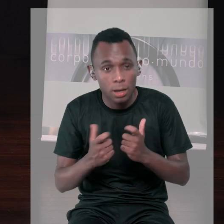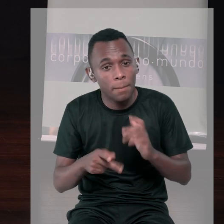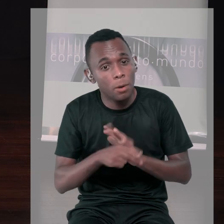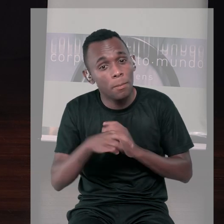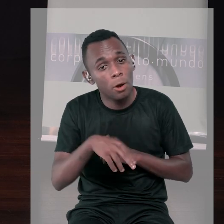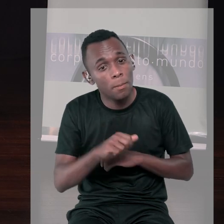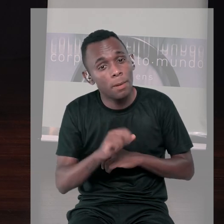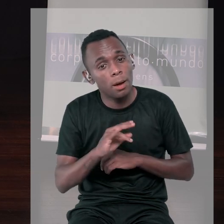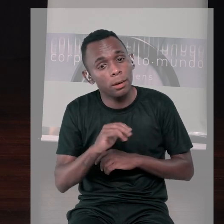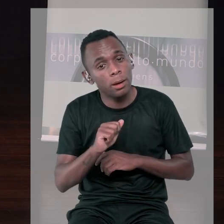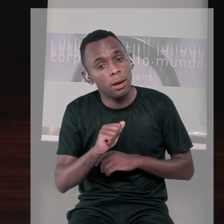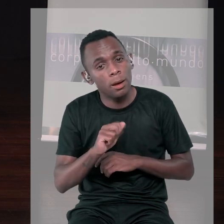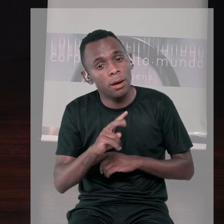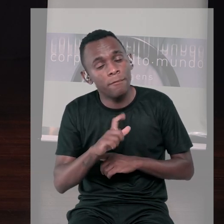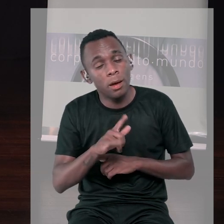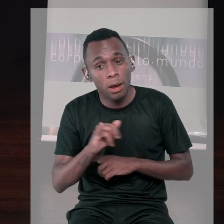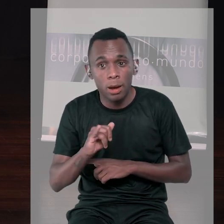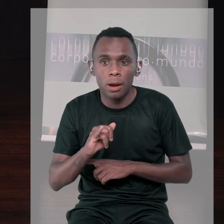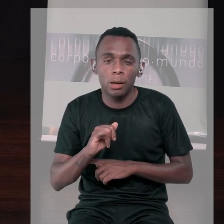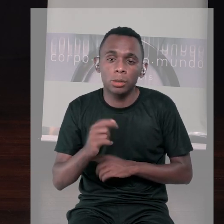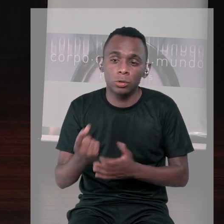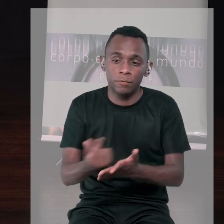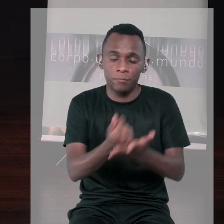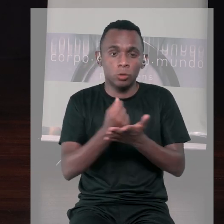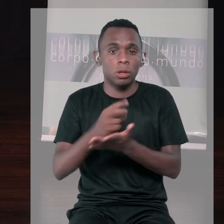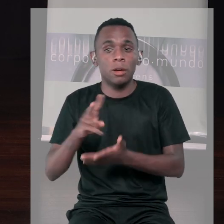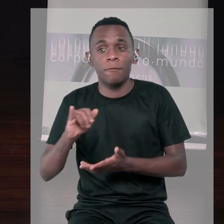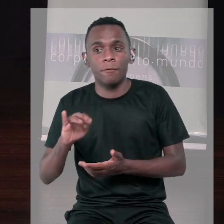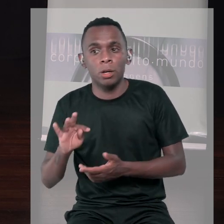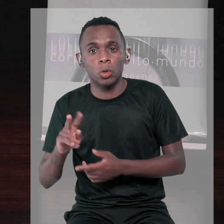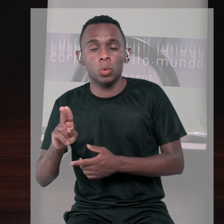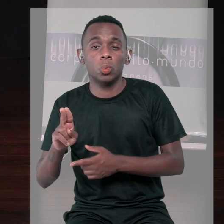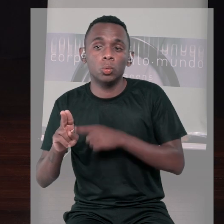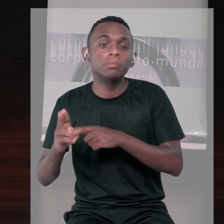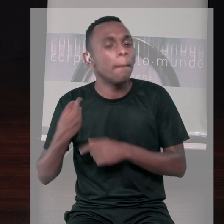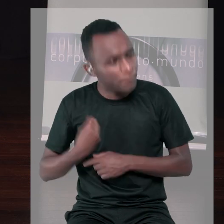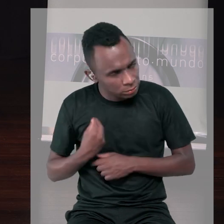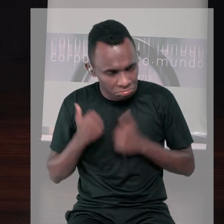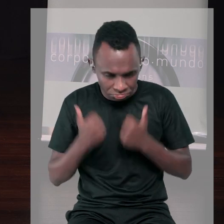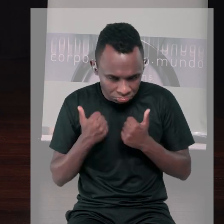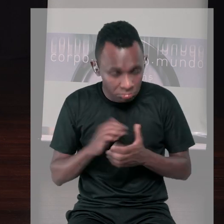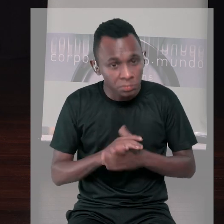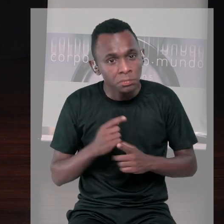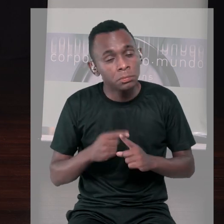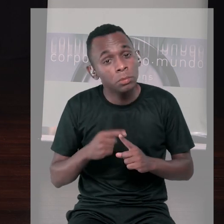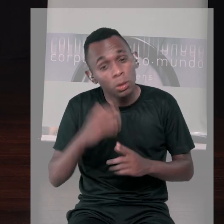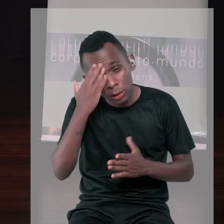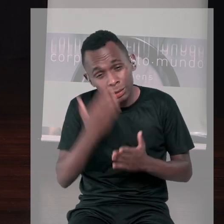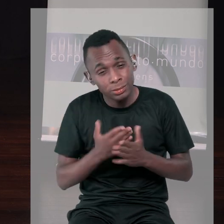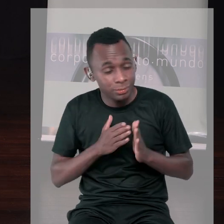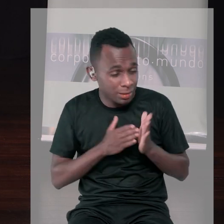polaridade fortuna-virtude necessariamente estaria presente. É que eu acho que em Maquiavel, né, assim, só